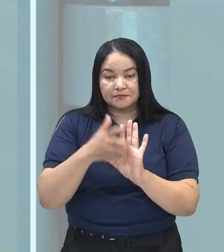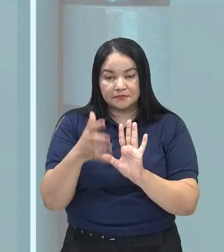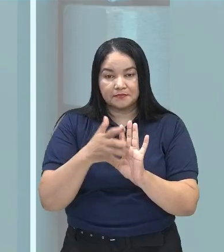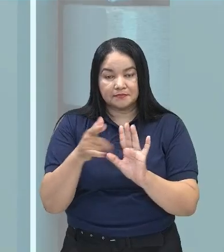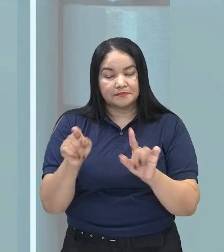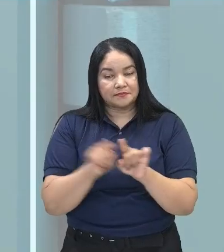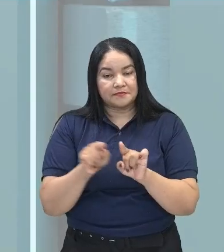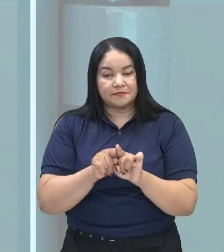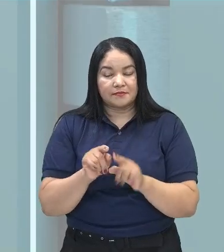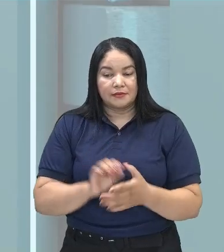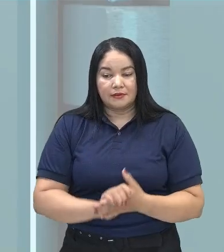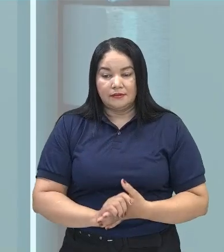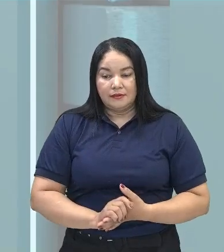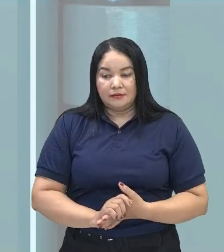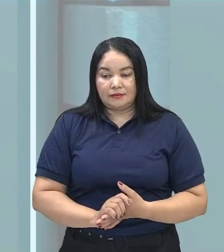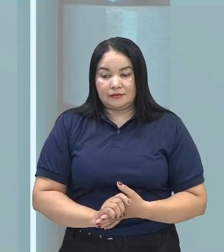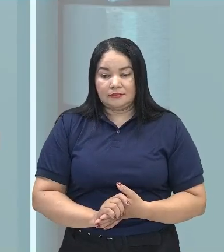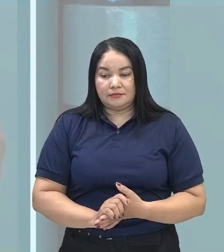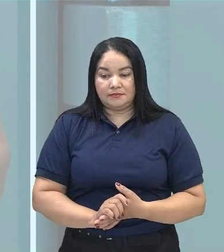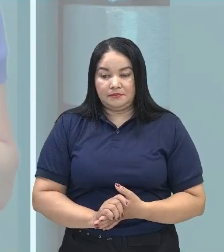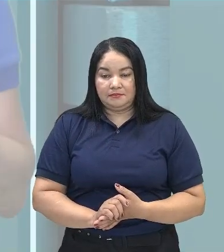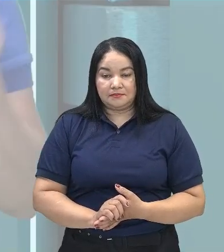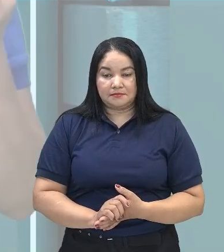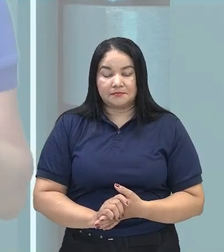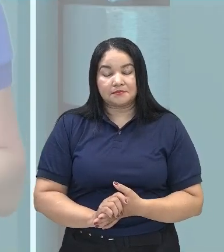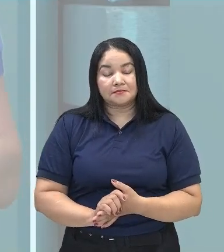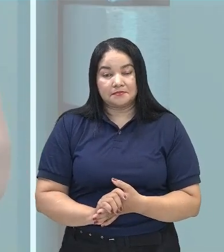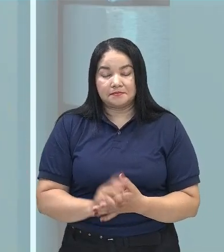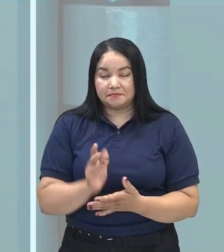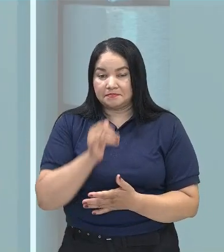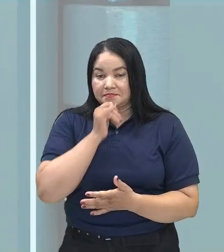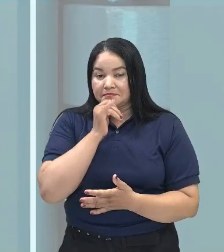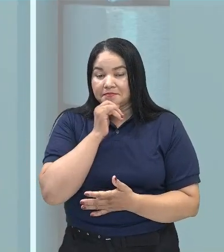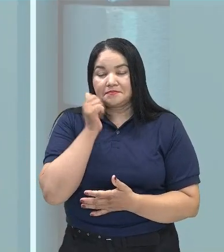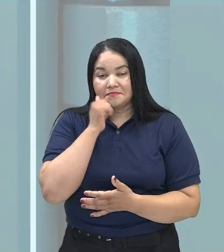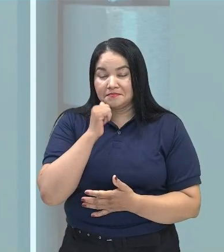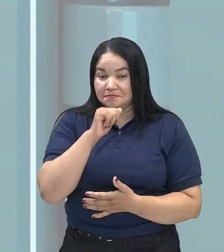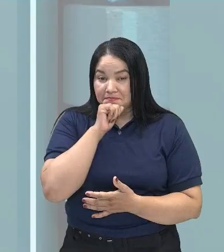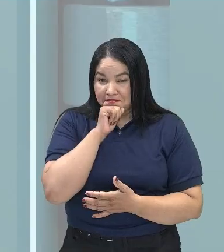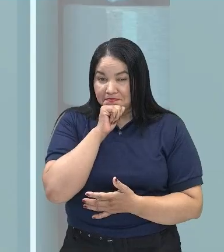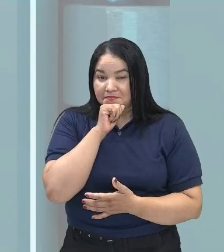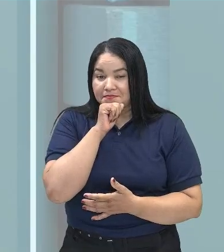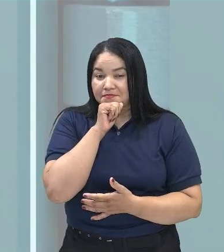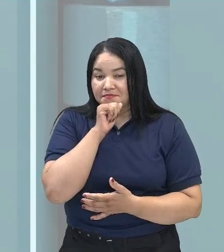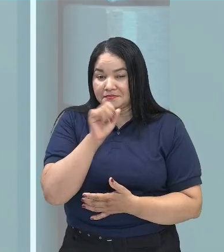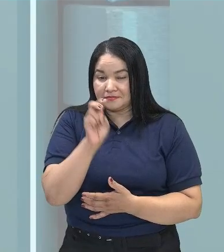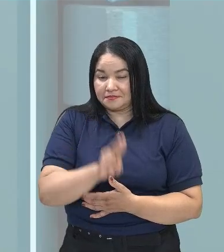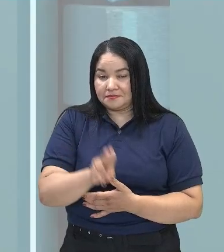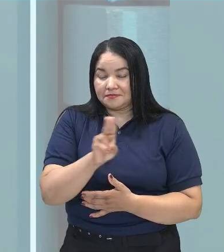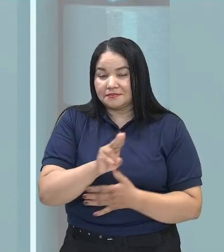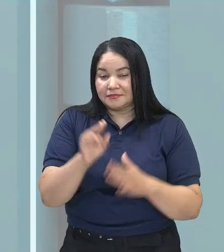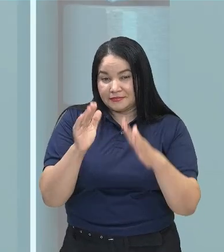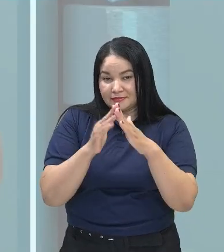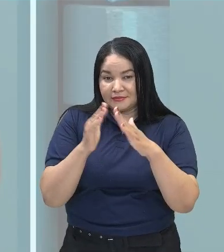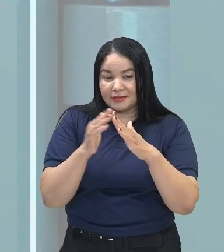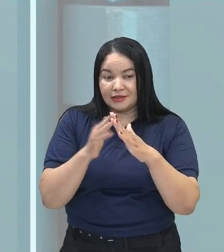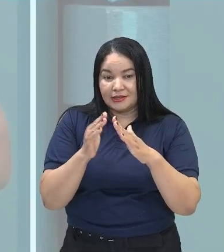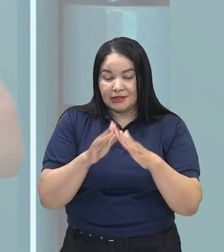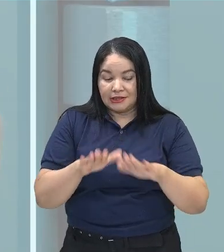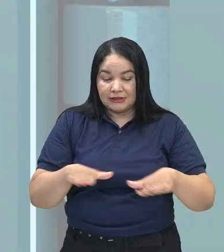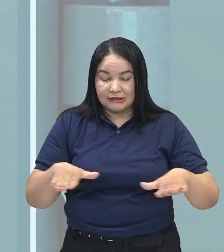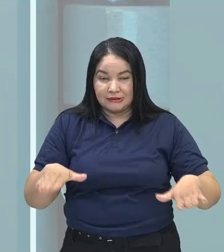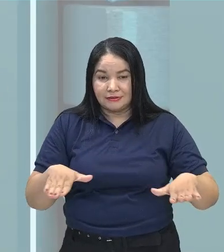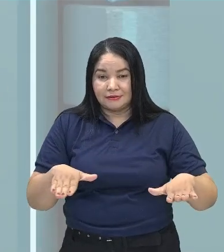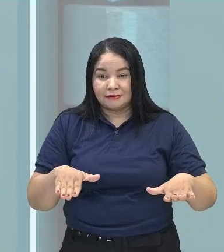Esse exagero. As mães gostam muito de utilizar, né, na sua casa com as crianças. Olha,